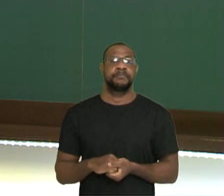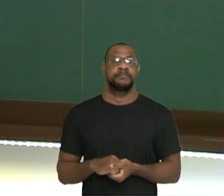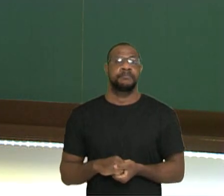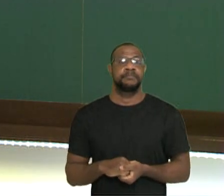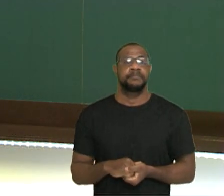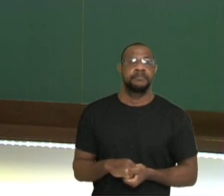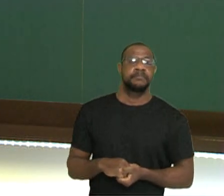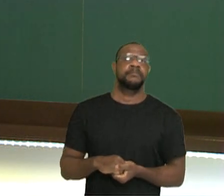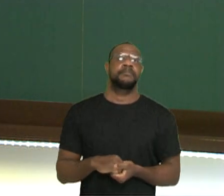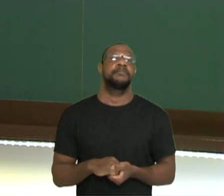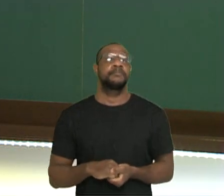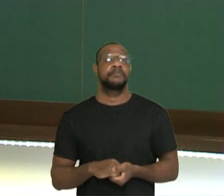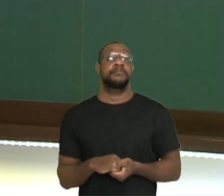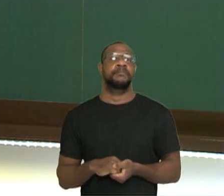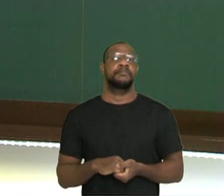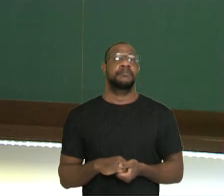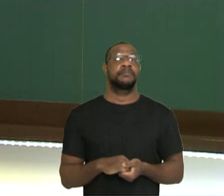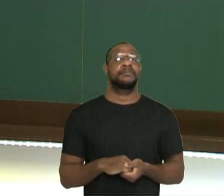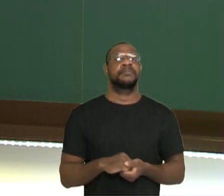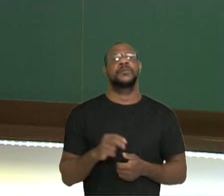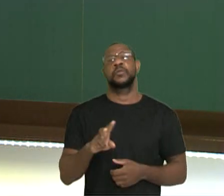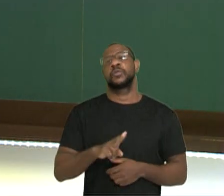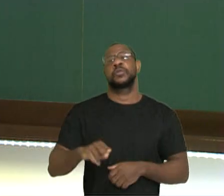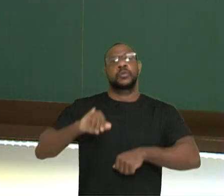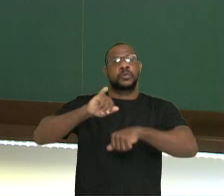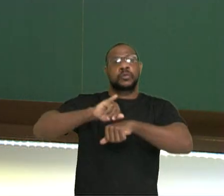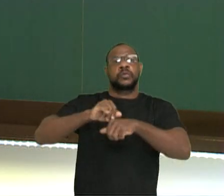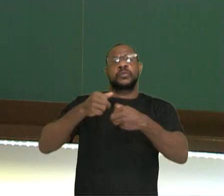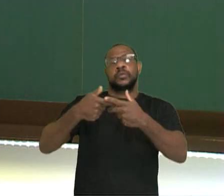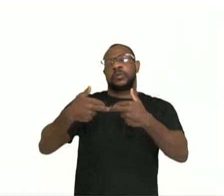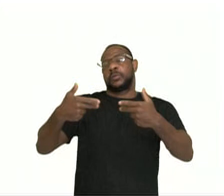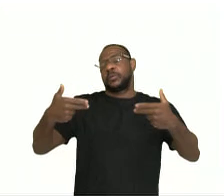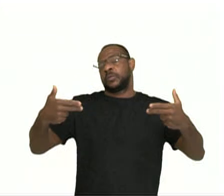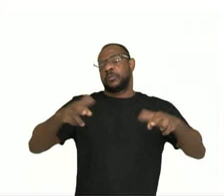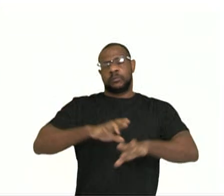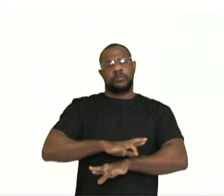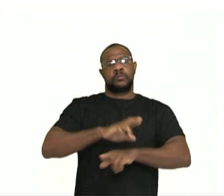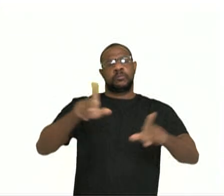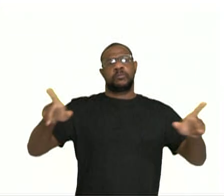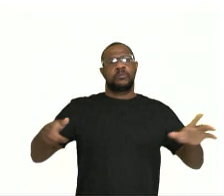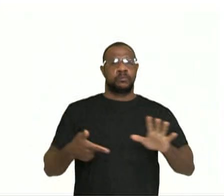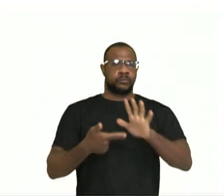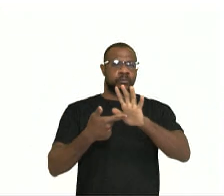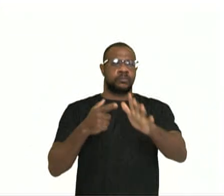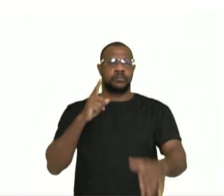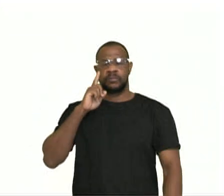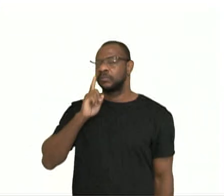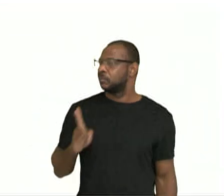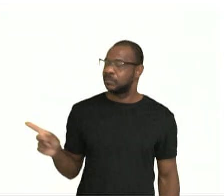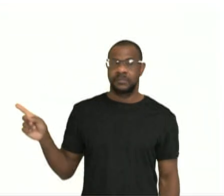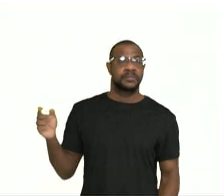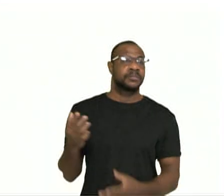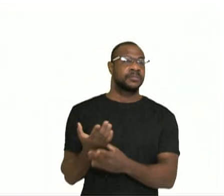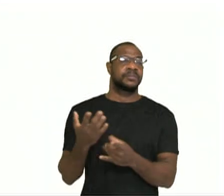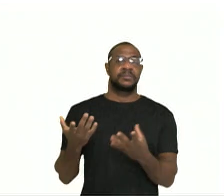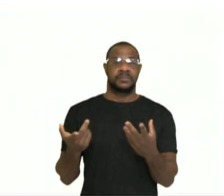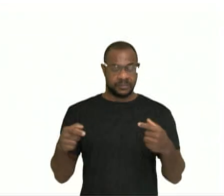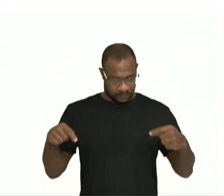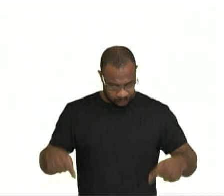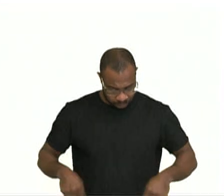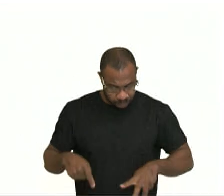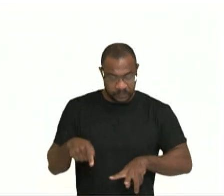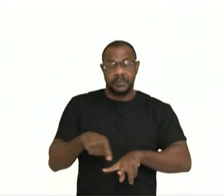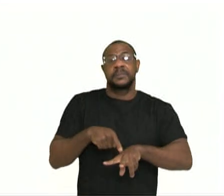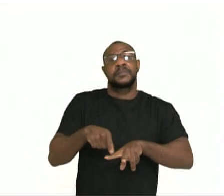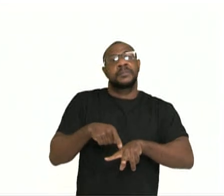Então, aqui, eles manipulam objetos, né, como a professora falou, diferentes. Então, eles podem usar também das mãos, dos pés, né,